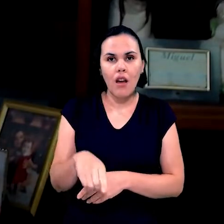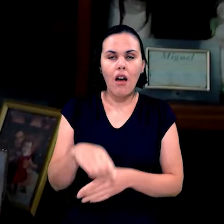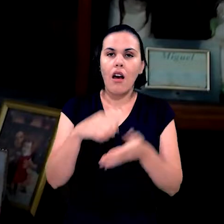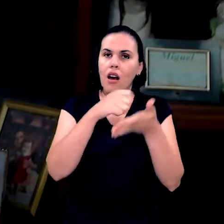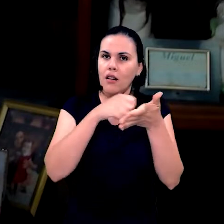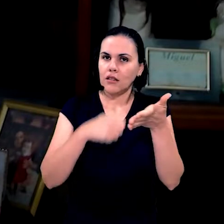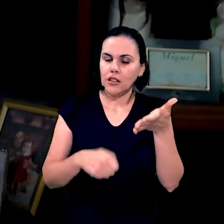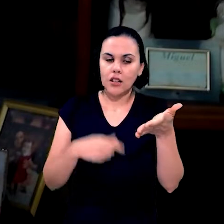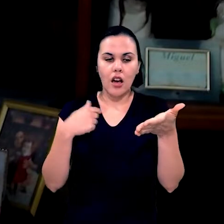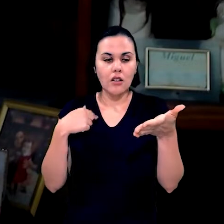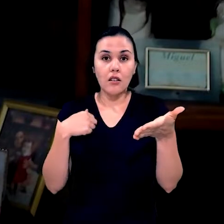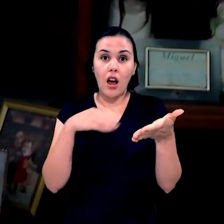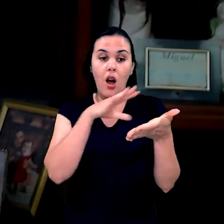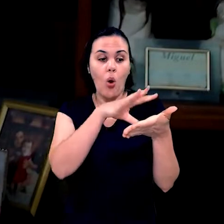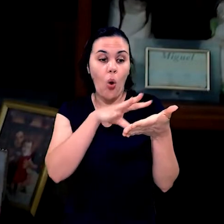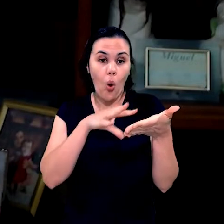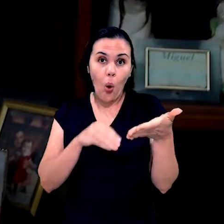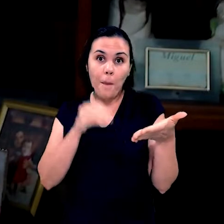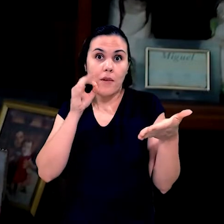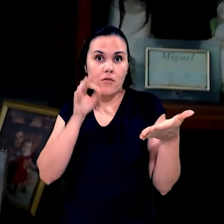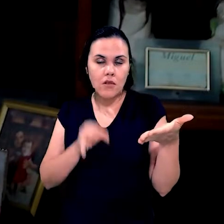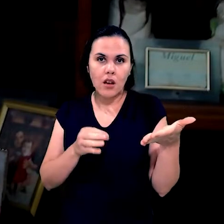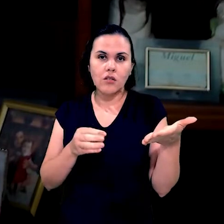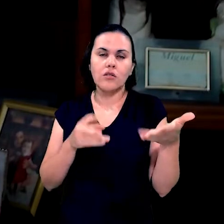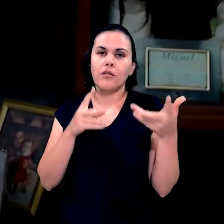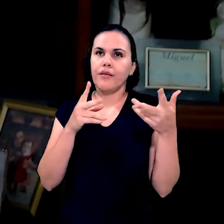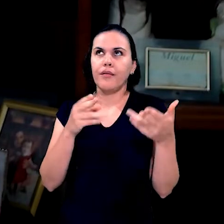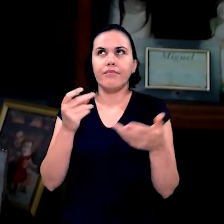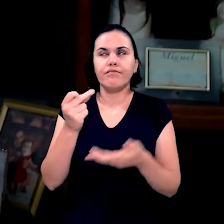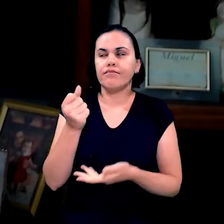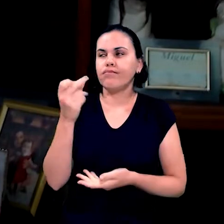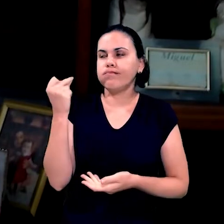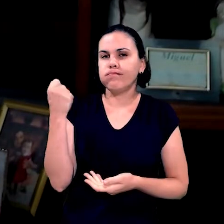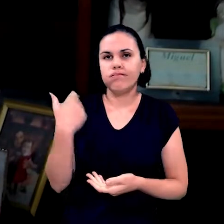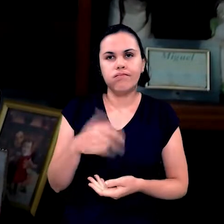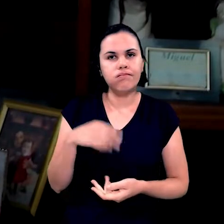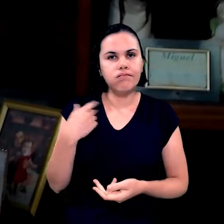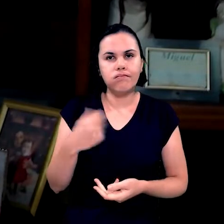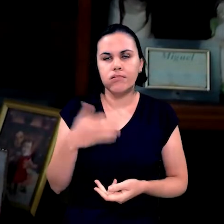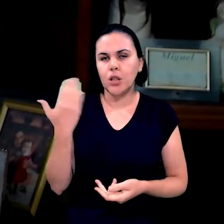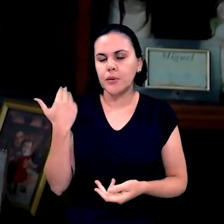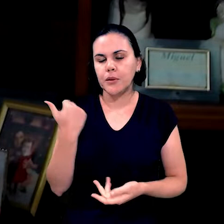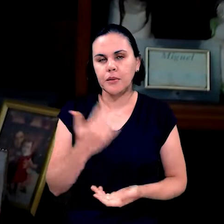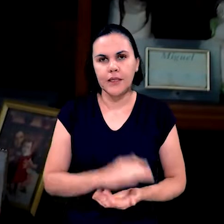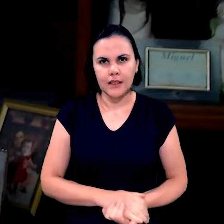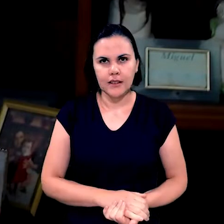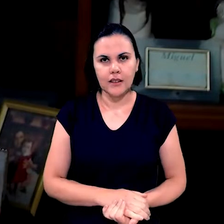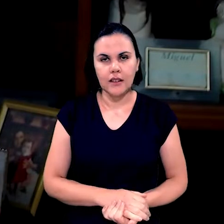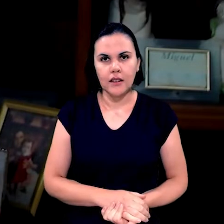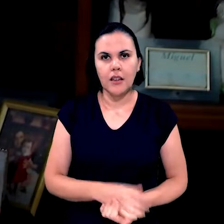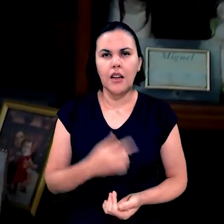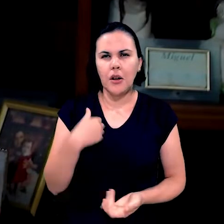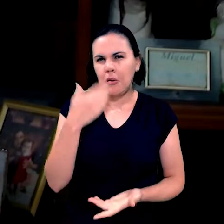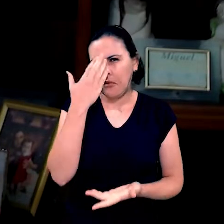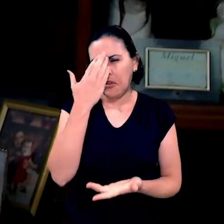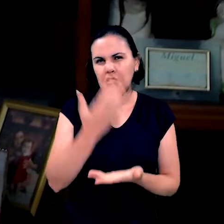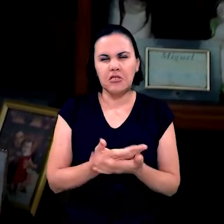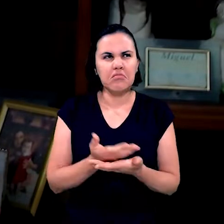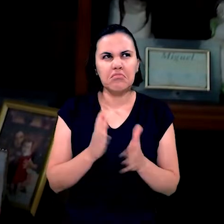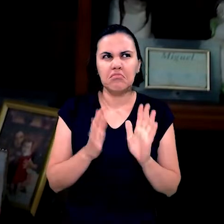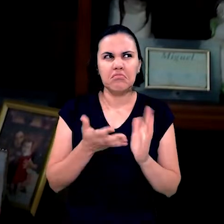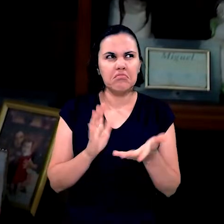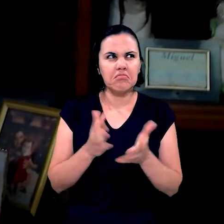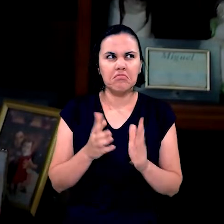é a dela. Eu faço exatamente a receita que ela fazia já, nossa, há muito lá para trás. Eu